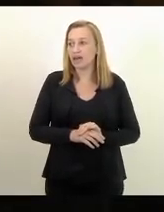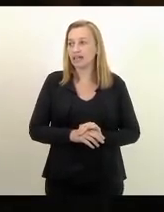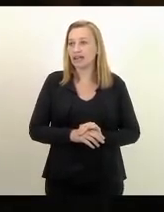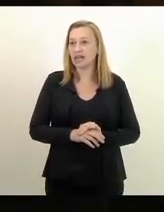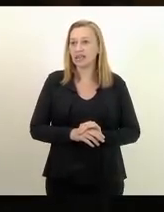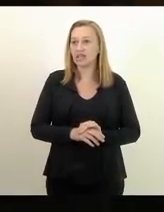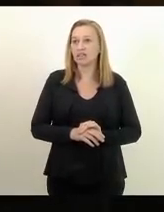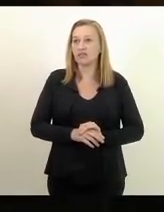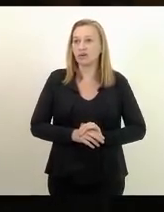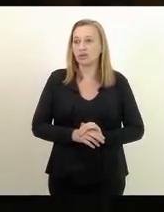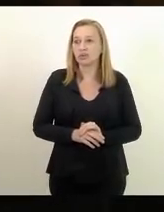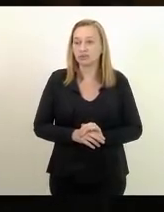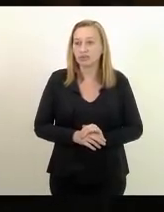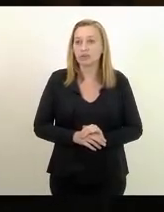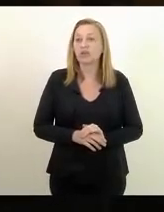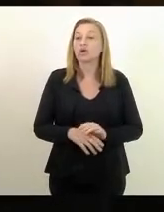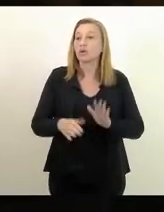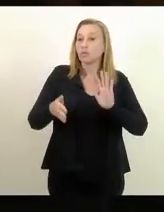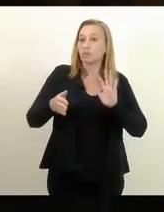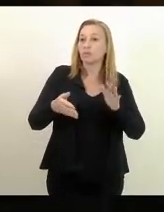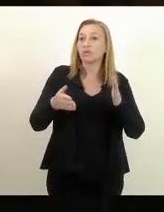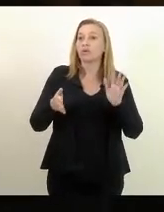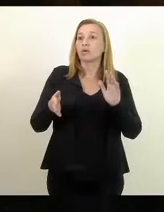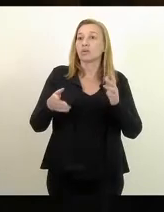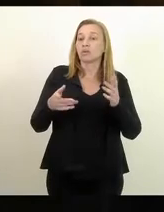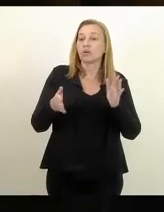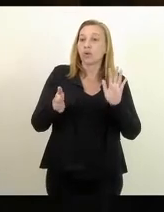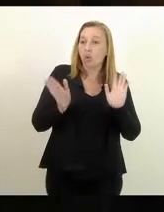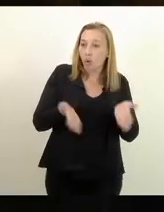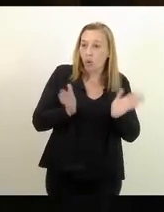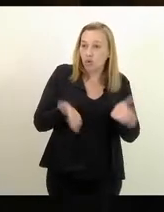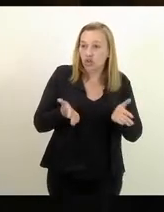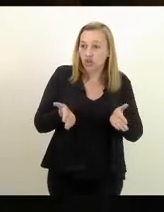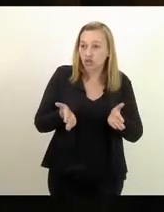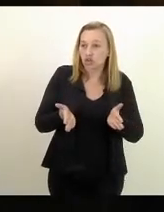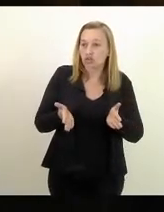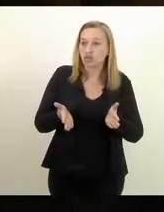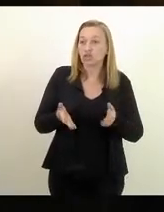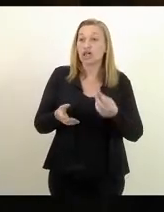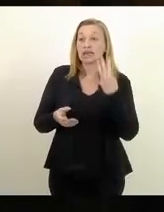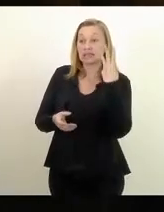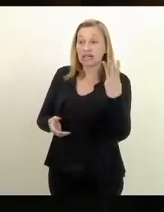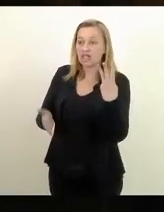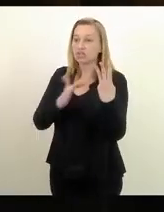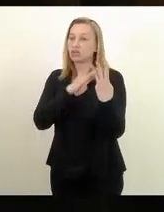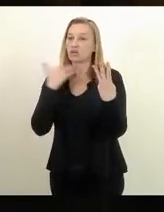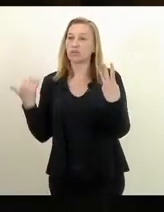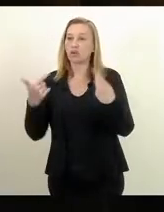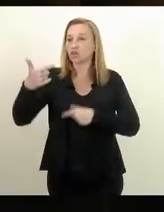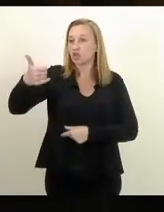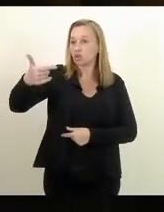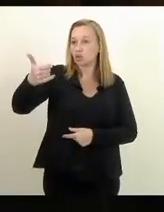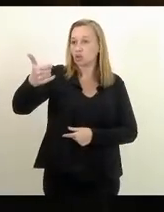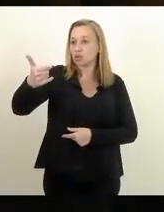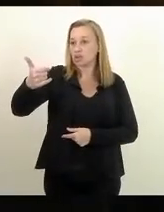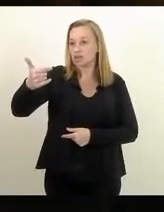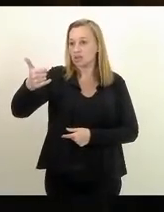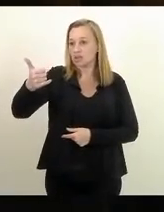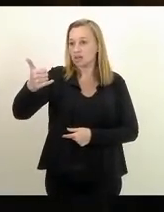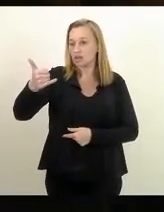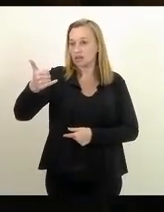num protesto três foram mortos e doze ficaram feridos